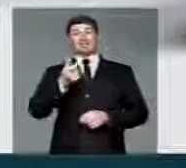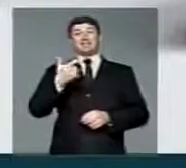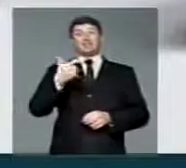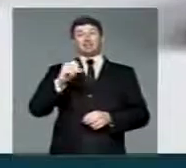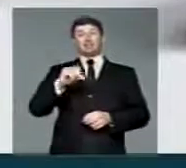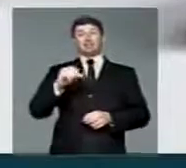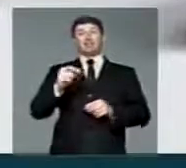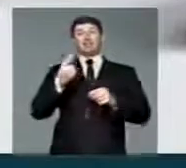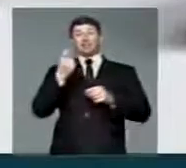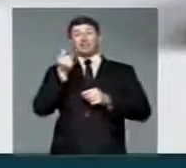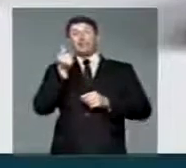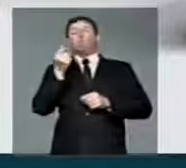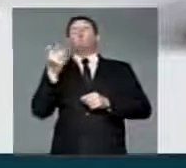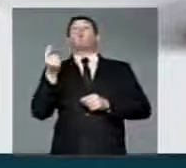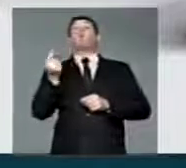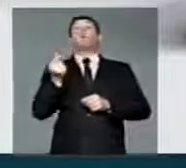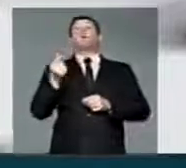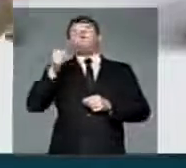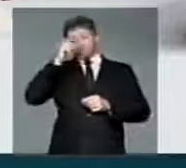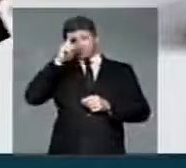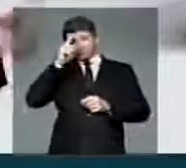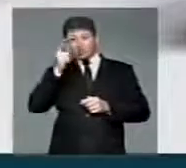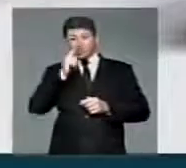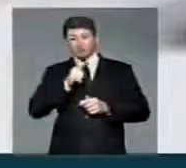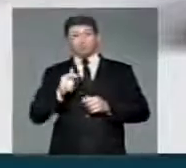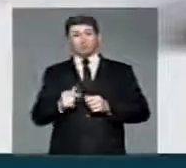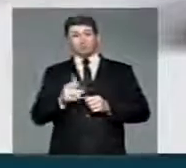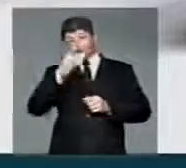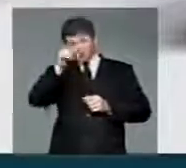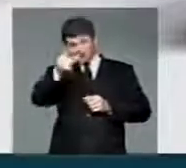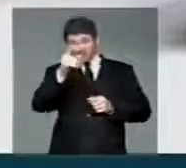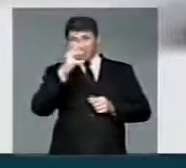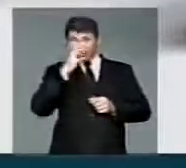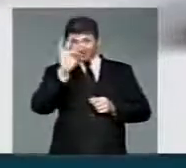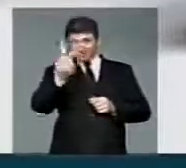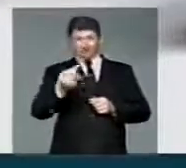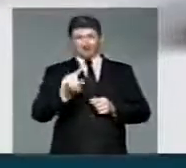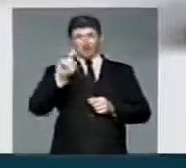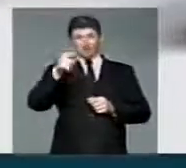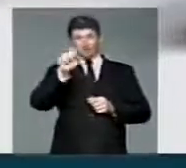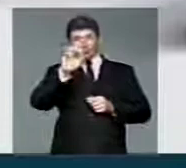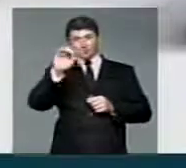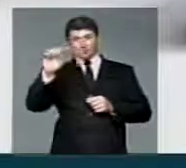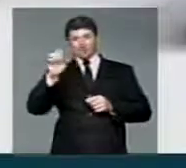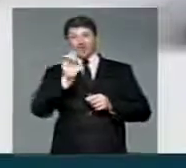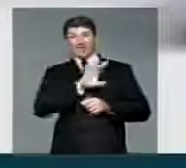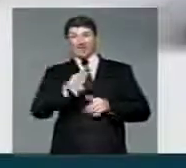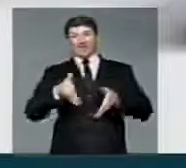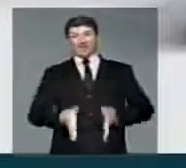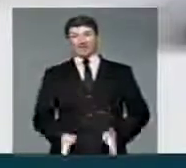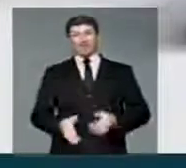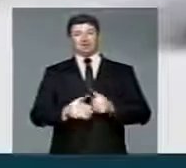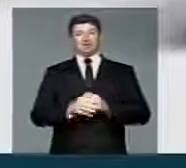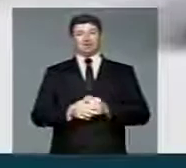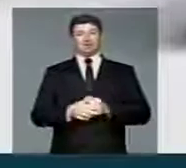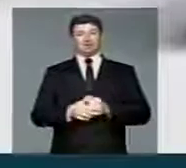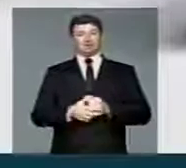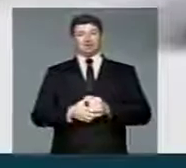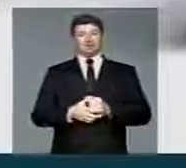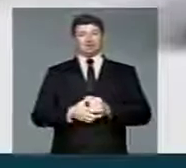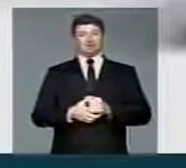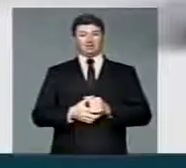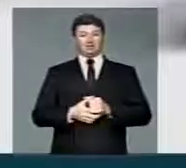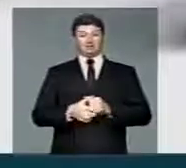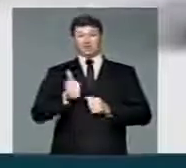para o hospital, o custo operacional, para que aqueles que estão nos assistindo entendam? R$ 1.800. Se paga, pelo 12